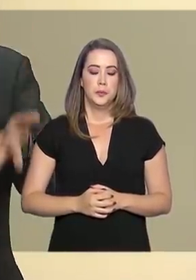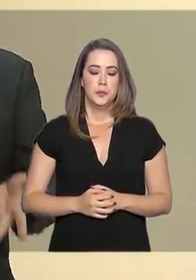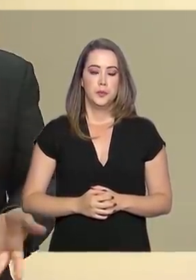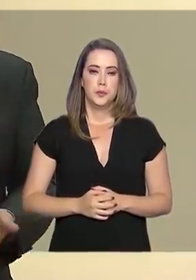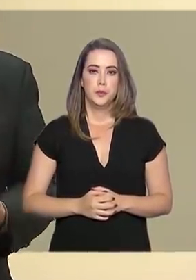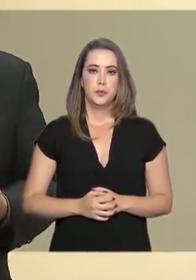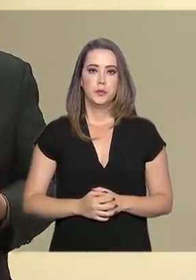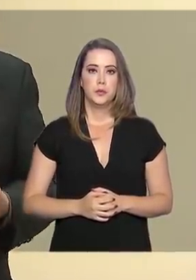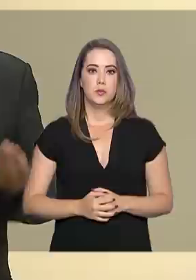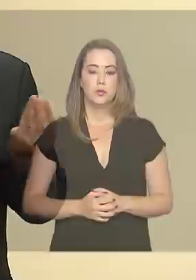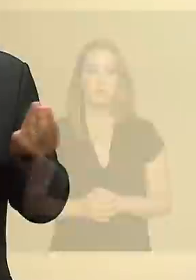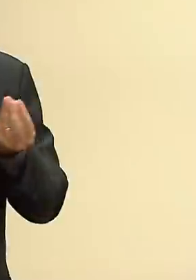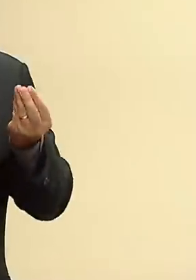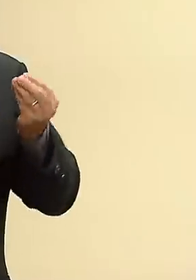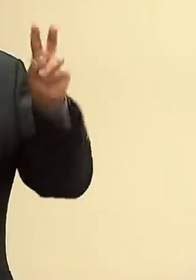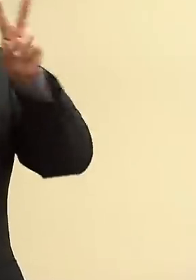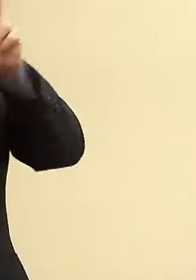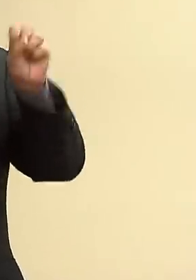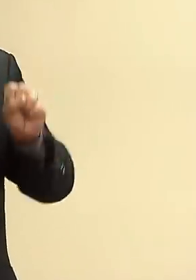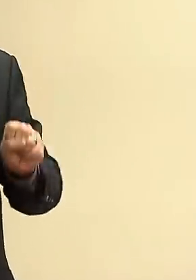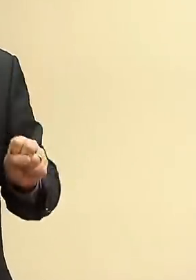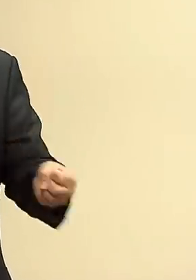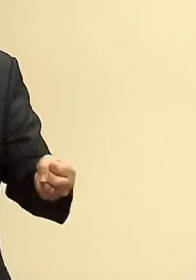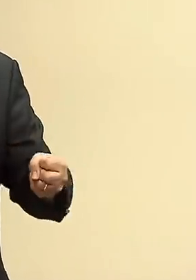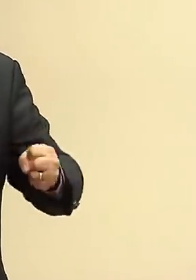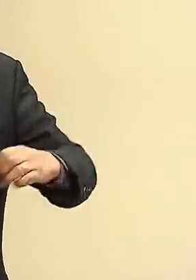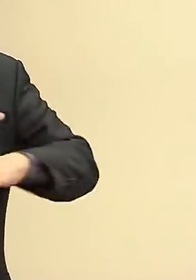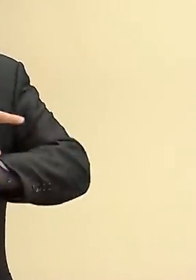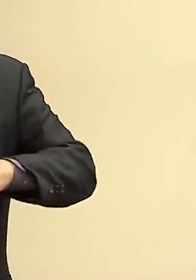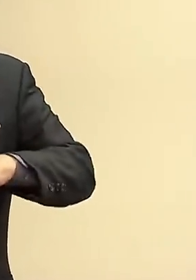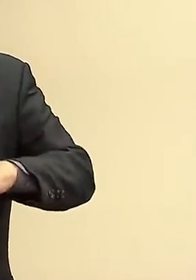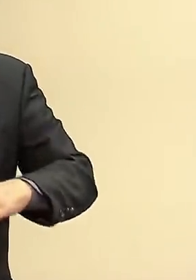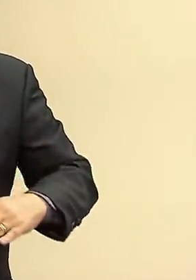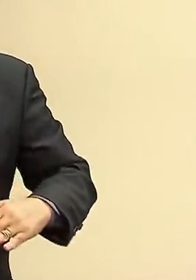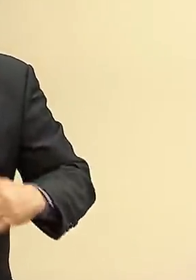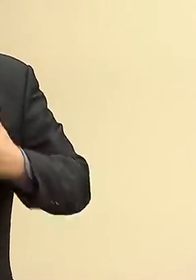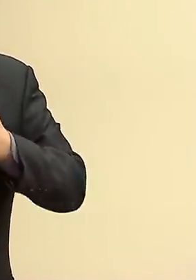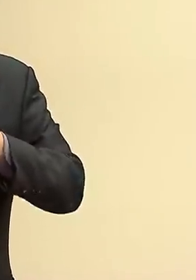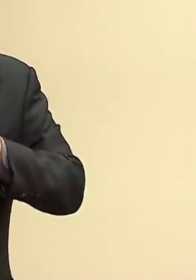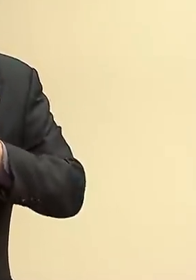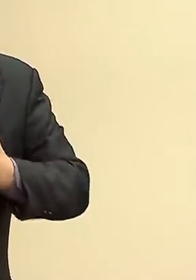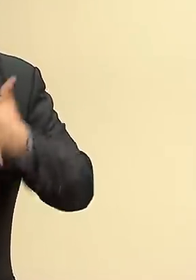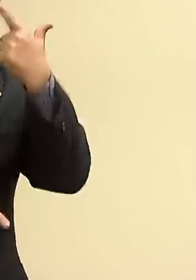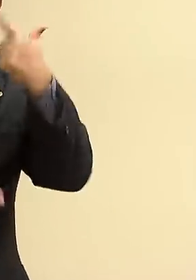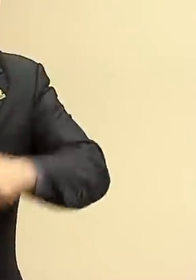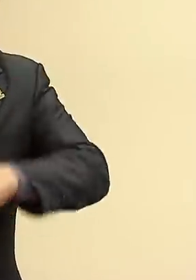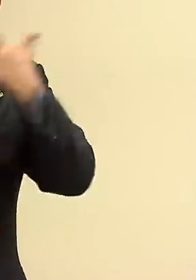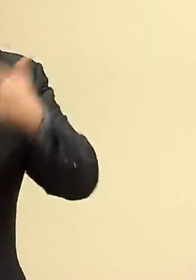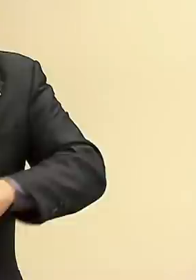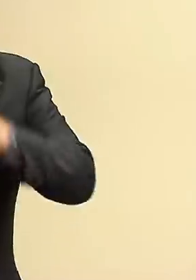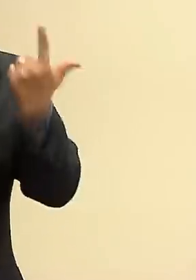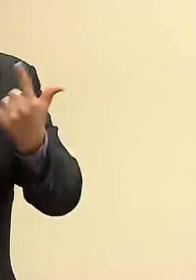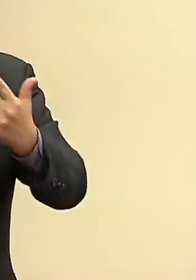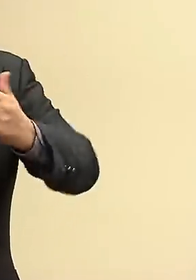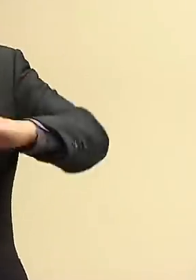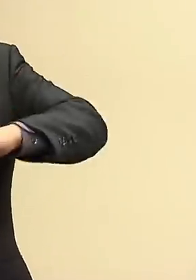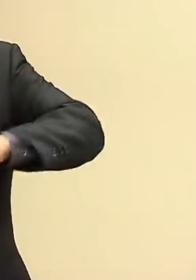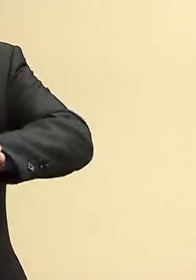da defesa de nossa pátria. E devemos, sim, cada vez mais, entrarmos nesse